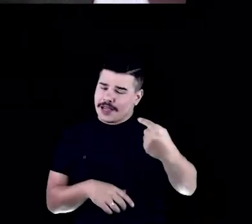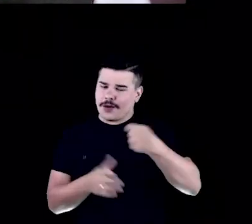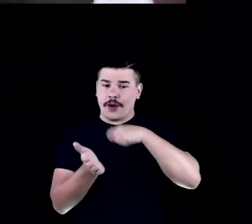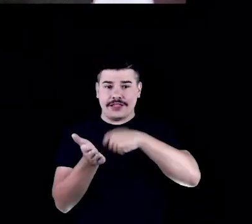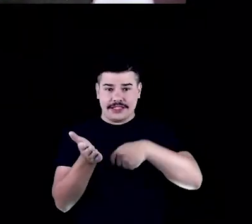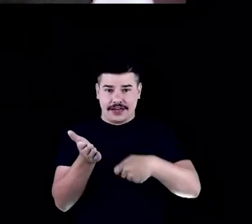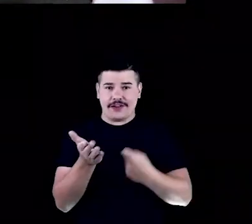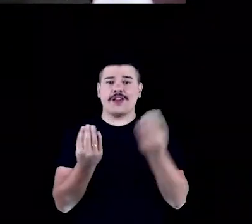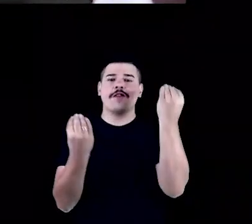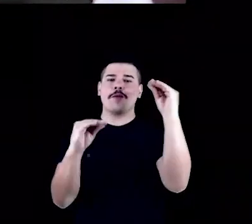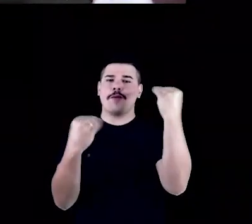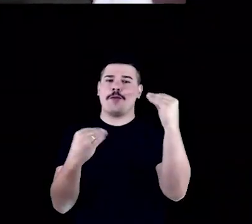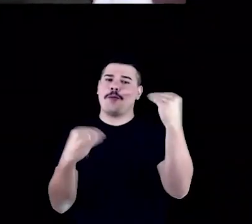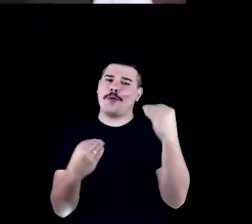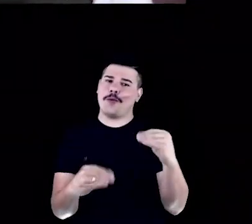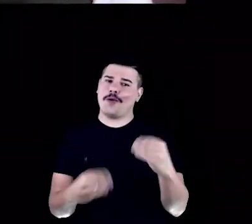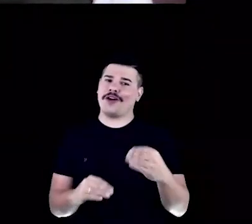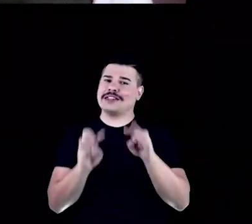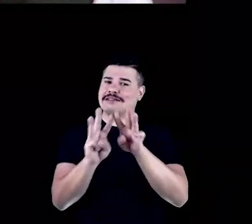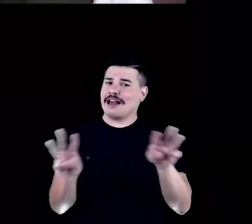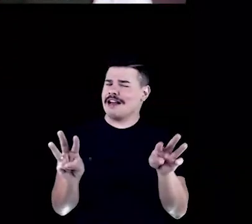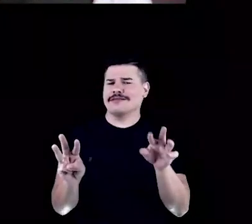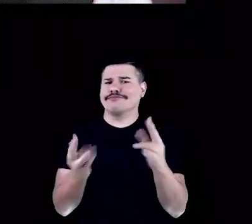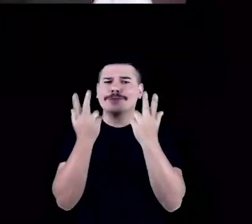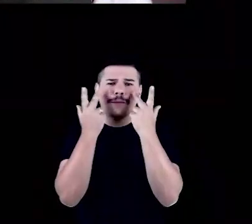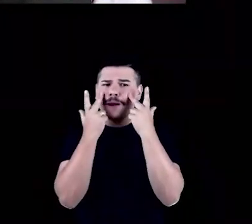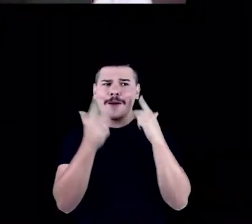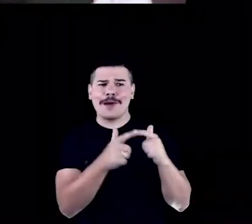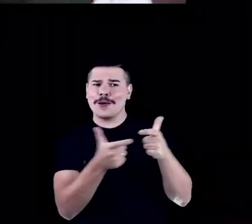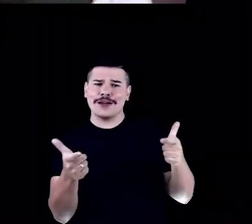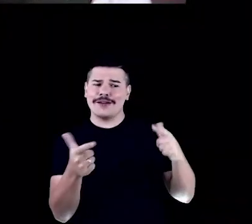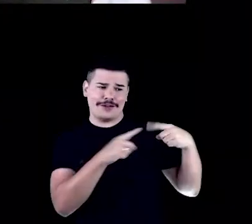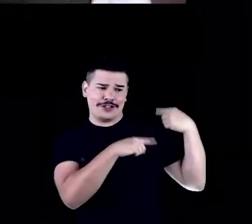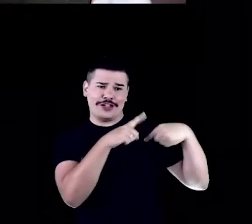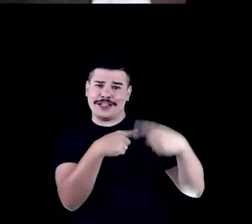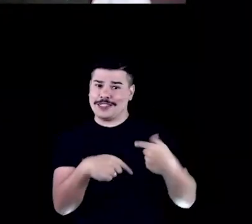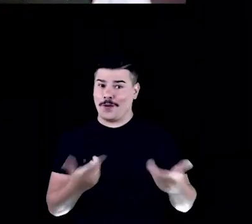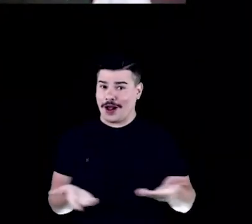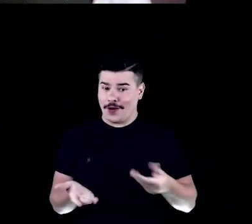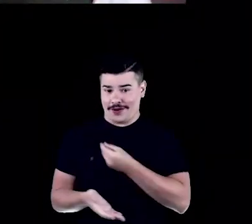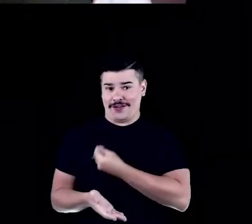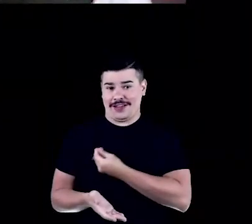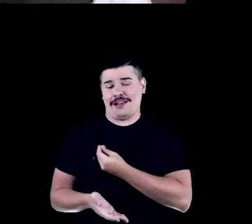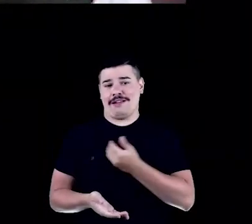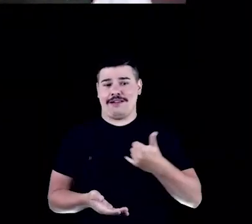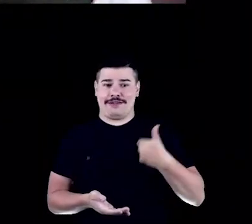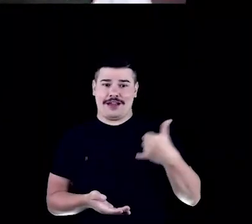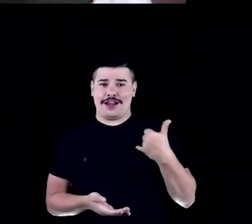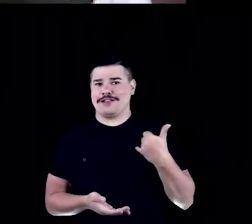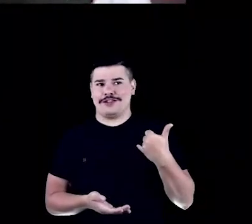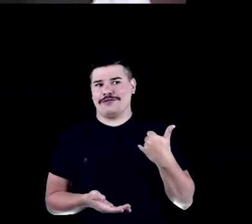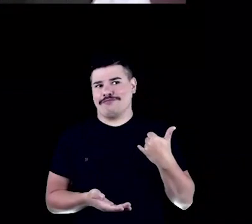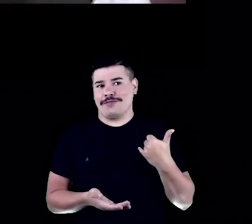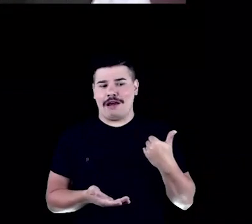primeiro escreveu e publicou suas coisas em blogs, em sites. Eu acho que é uma coisa que é muito comum, tanto da nossa geração pós-90,